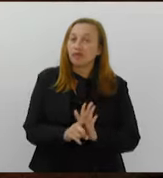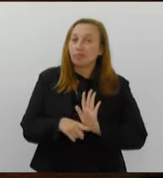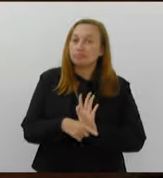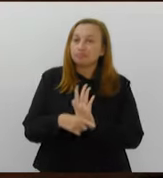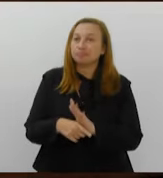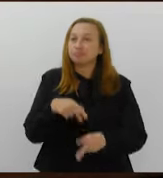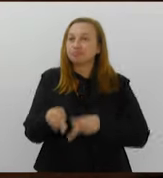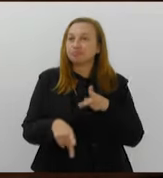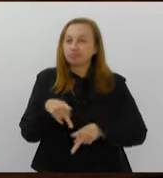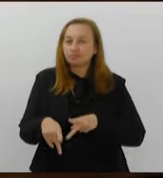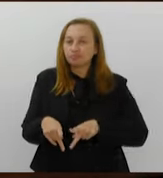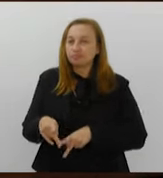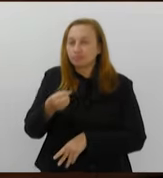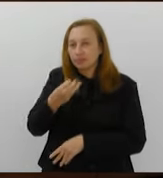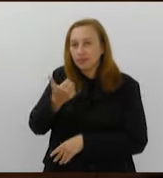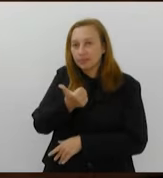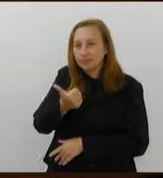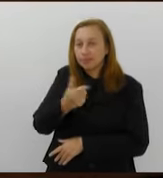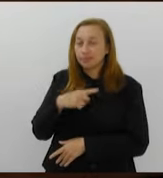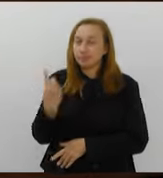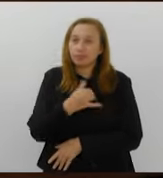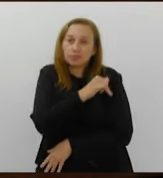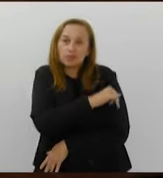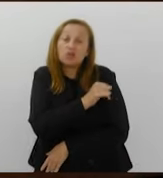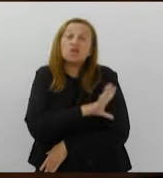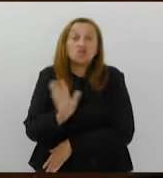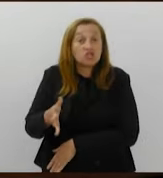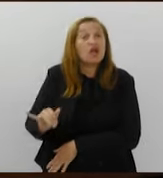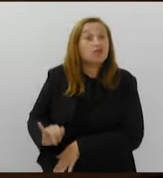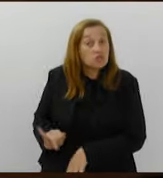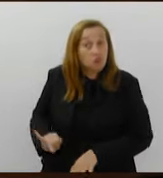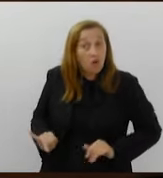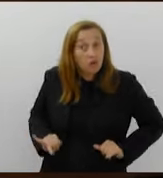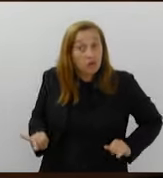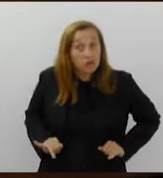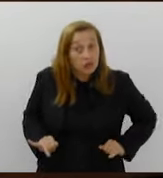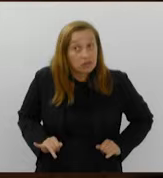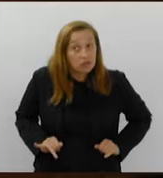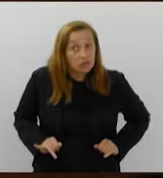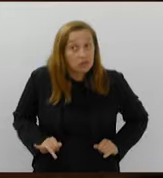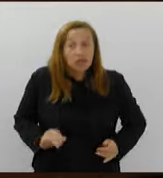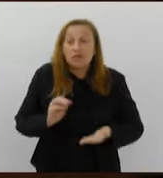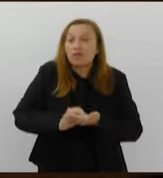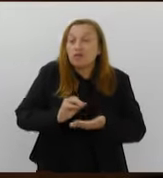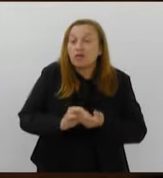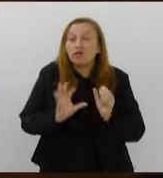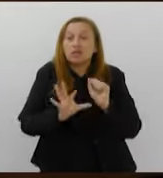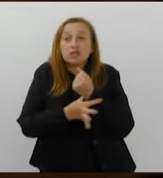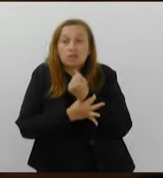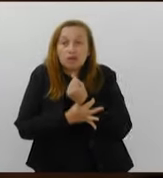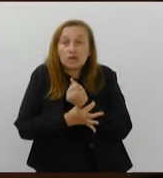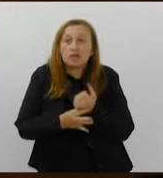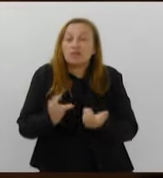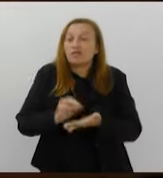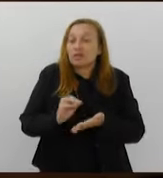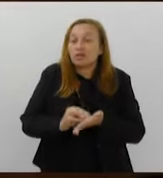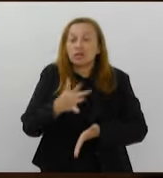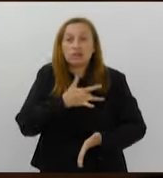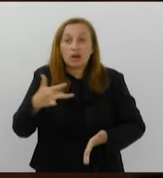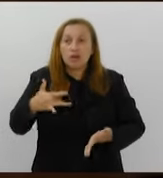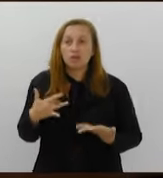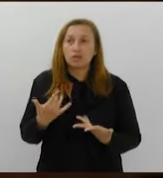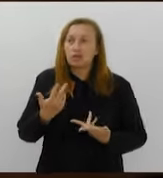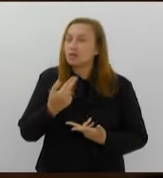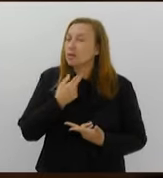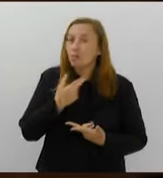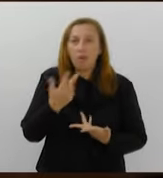população de bem do nosso Rio, que já sofre, sofre com insegurança, sofre com falta de saúde, não pode ter seu bem preso